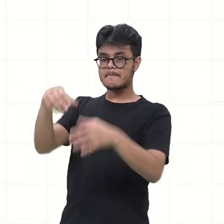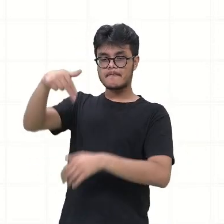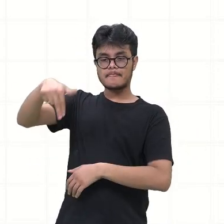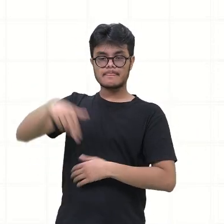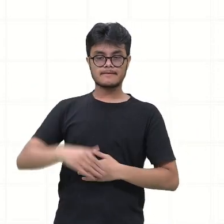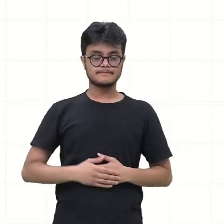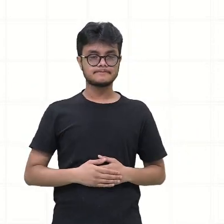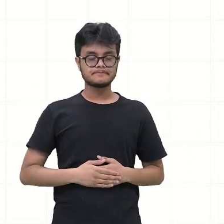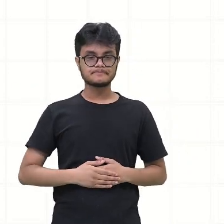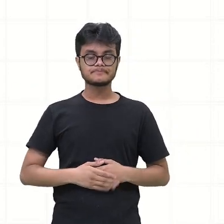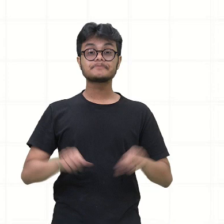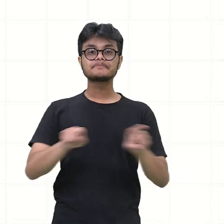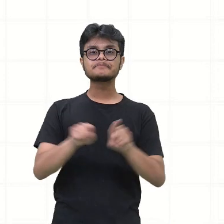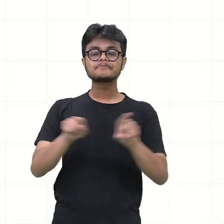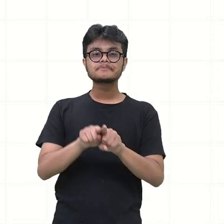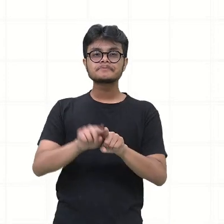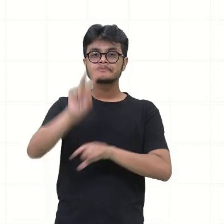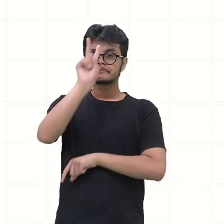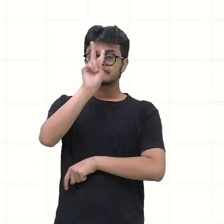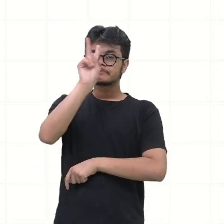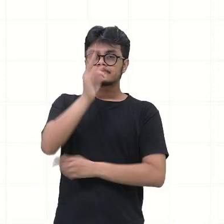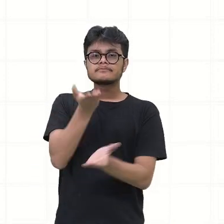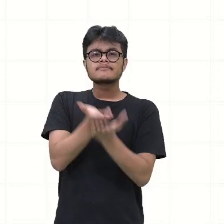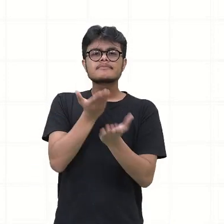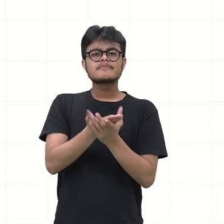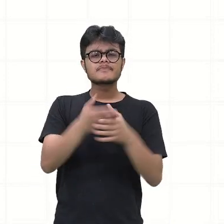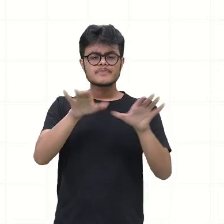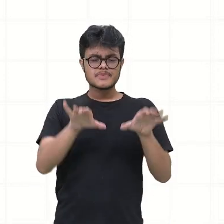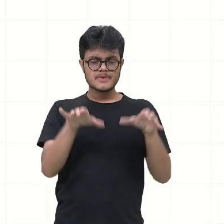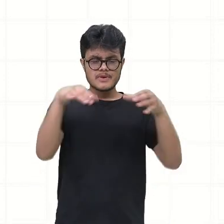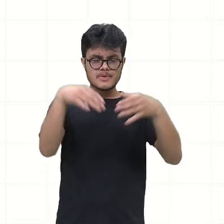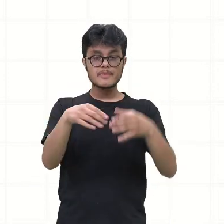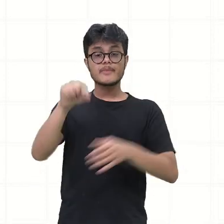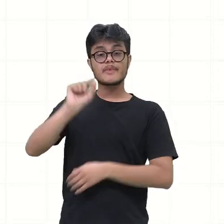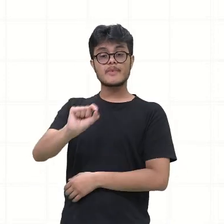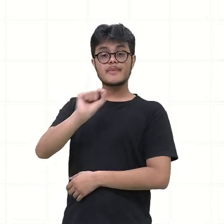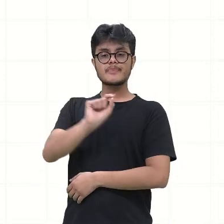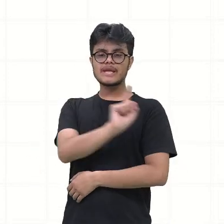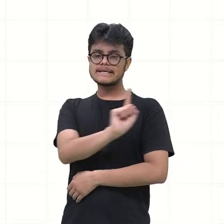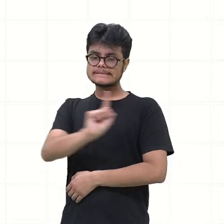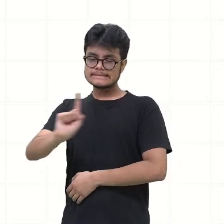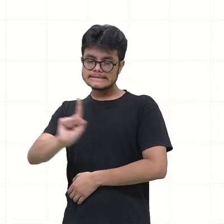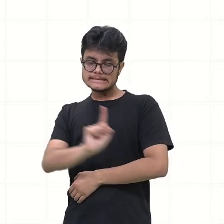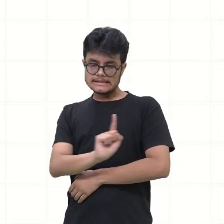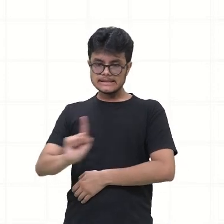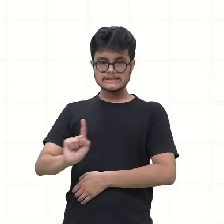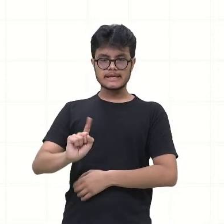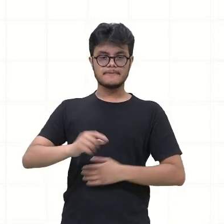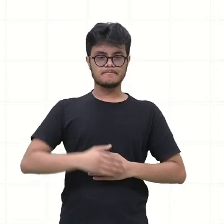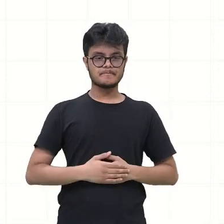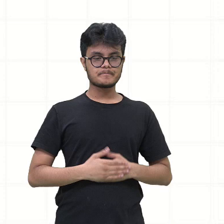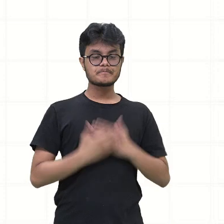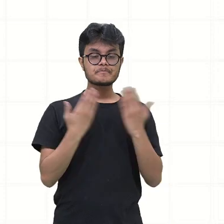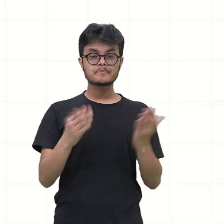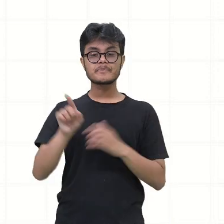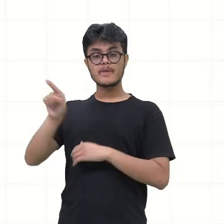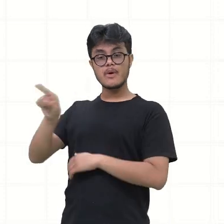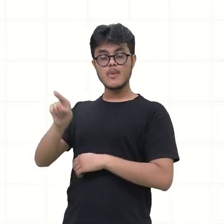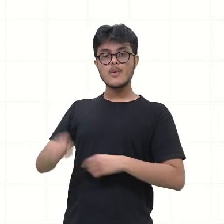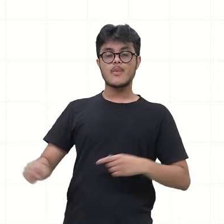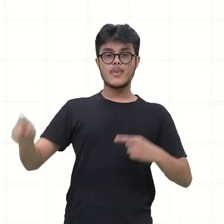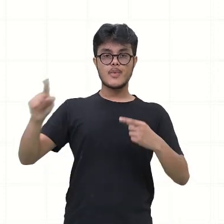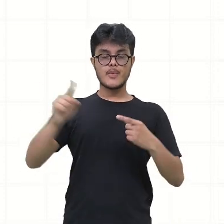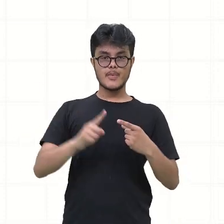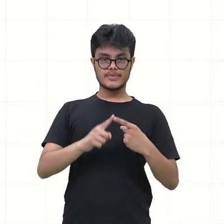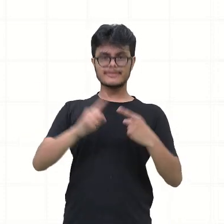lembrar também um pouquinho dos números inteiros, né? Os números inteiros. Os números inteiros é